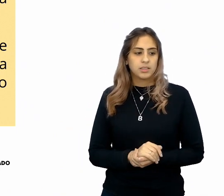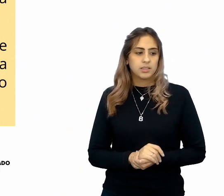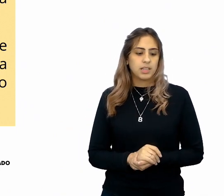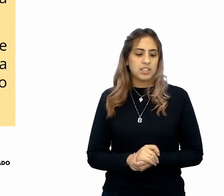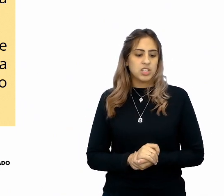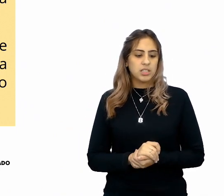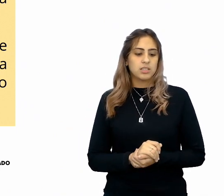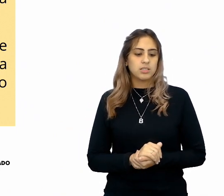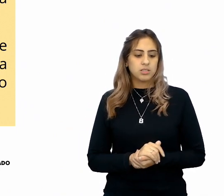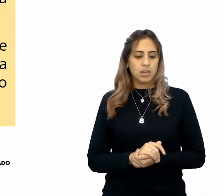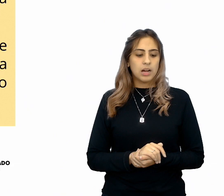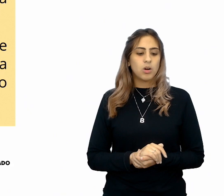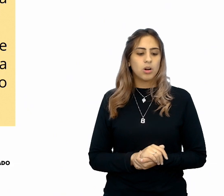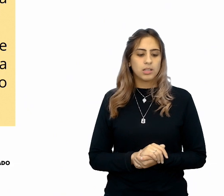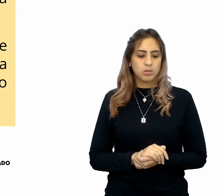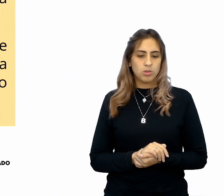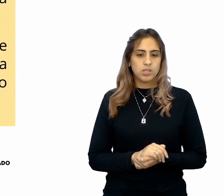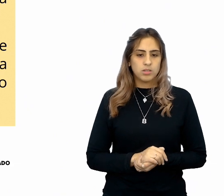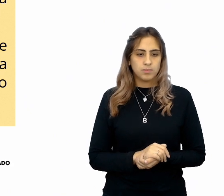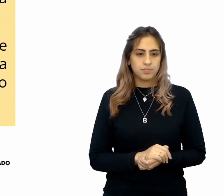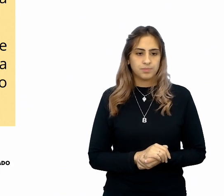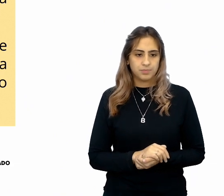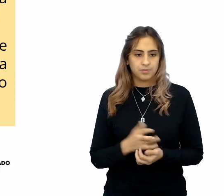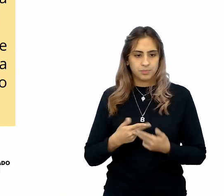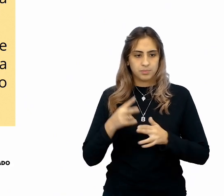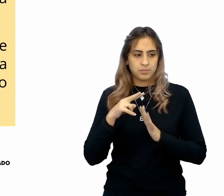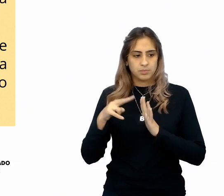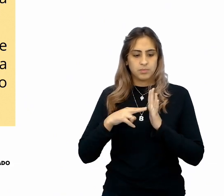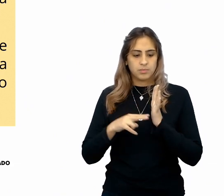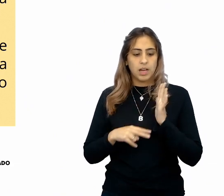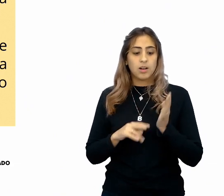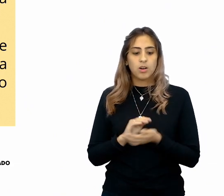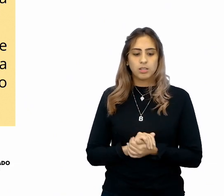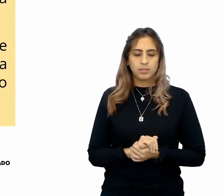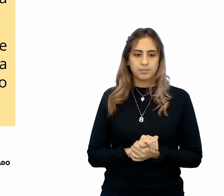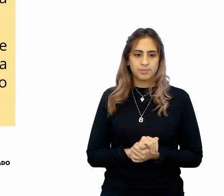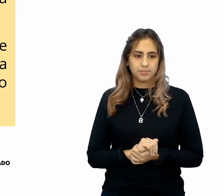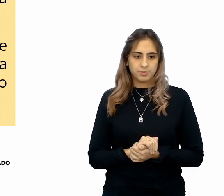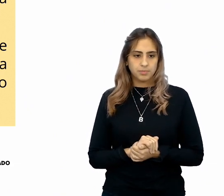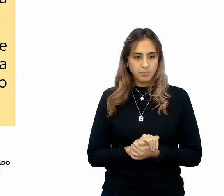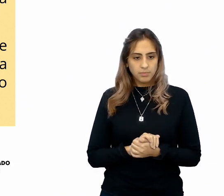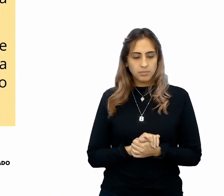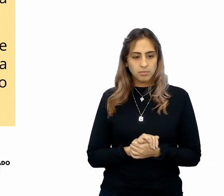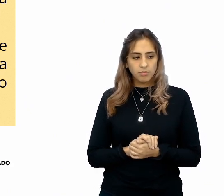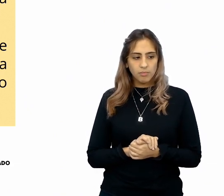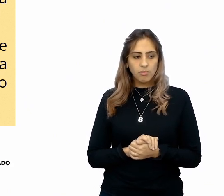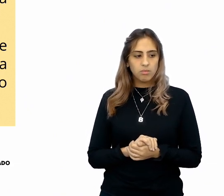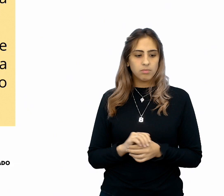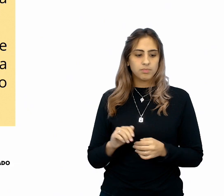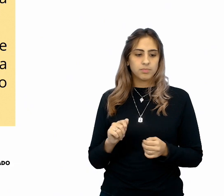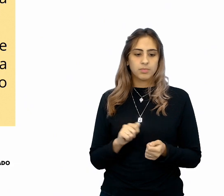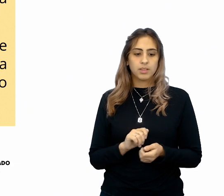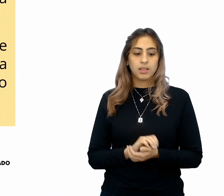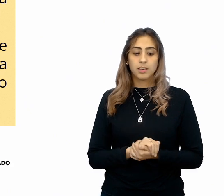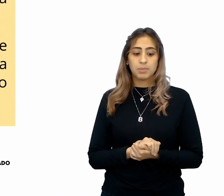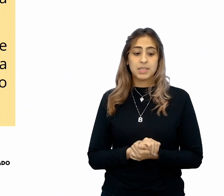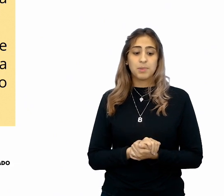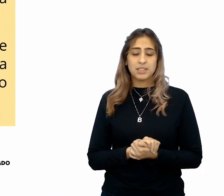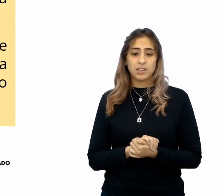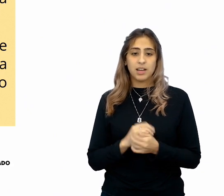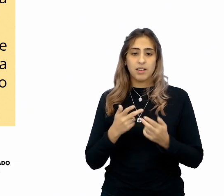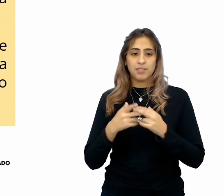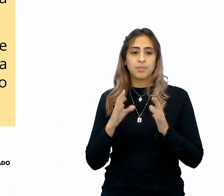vamos fazendo antes e durante a leitura favorecem que os estudantes compreendam a forma